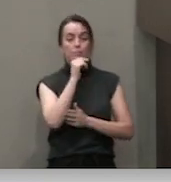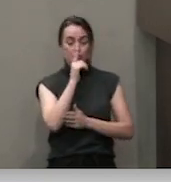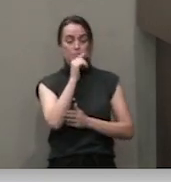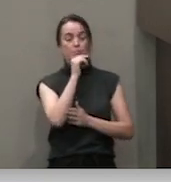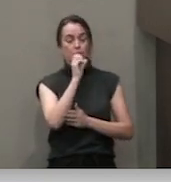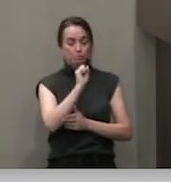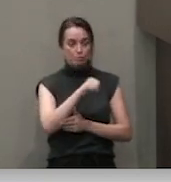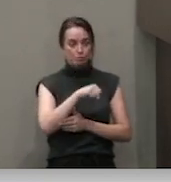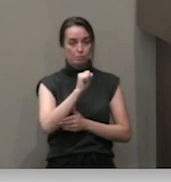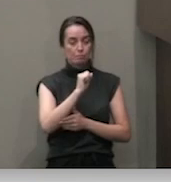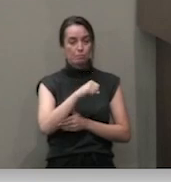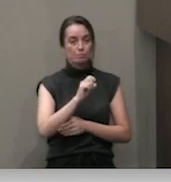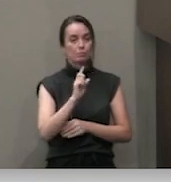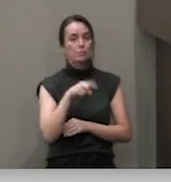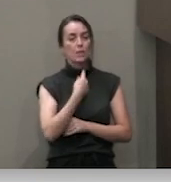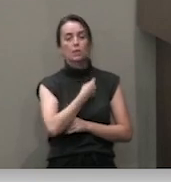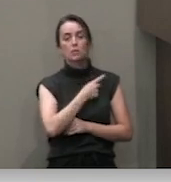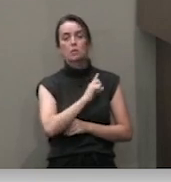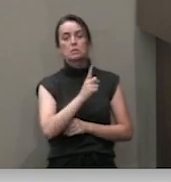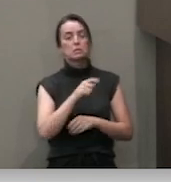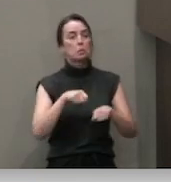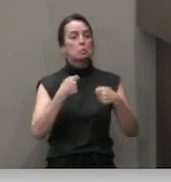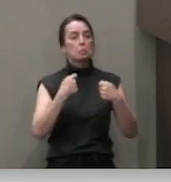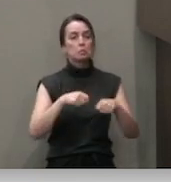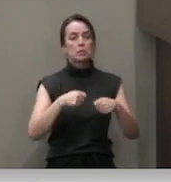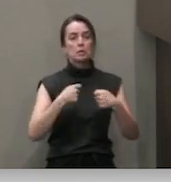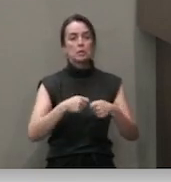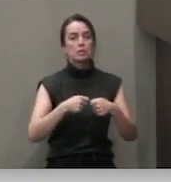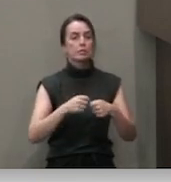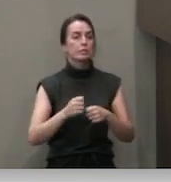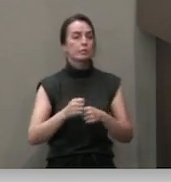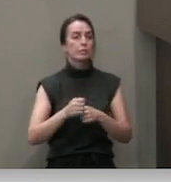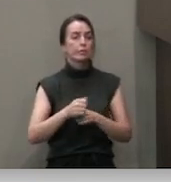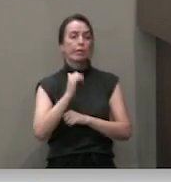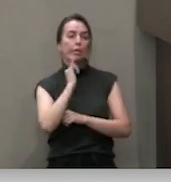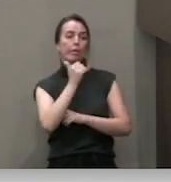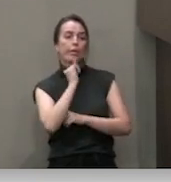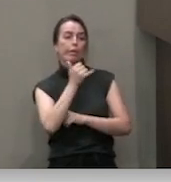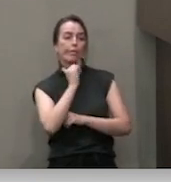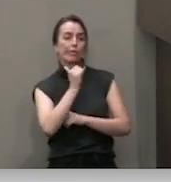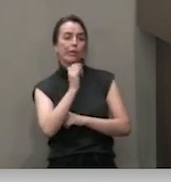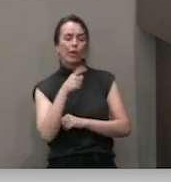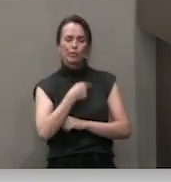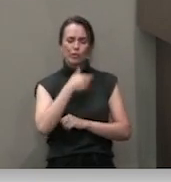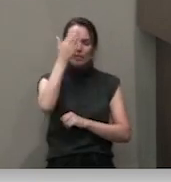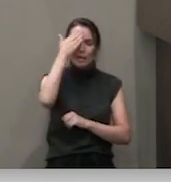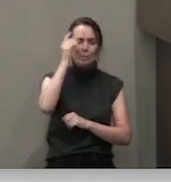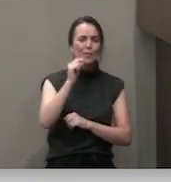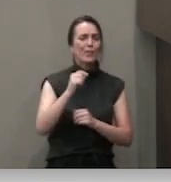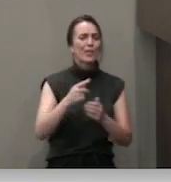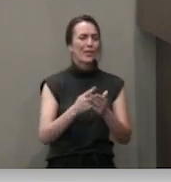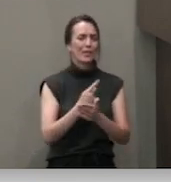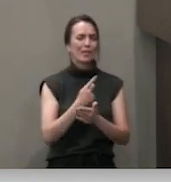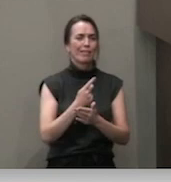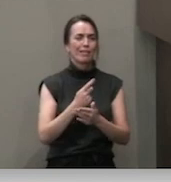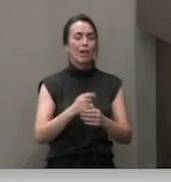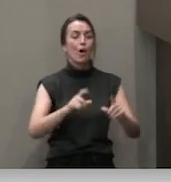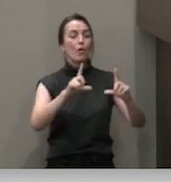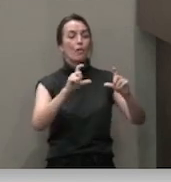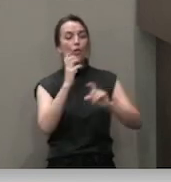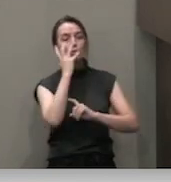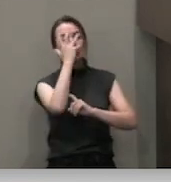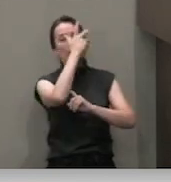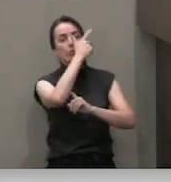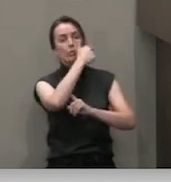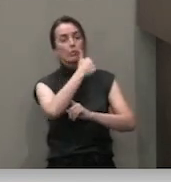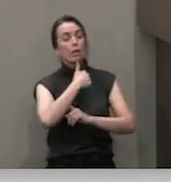assim a gente não a gente não precisa de história a gente sabe o que tá acontecendo né foto bonita Até